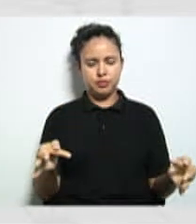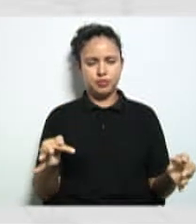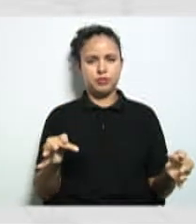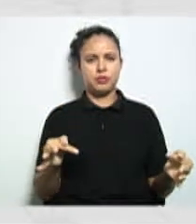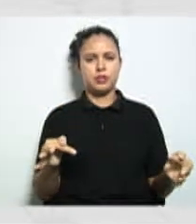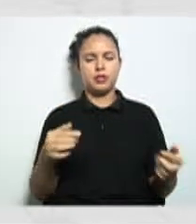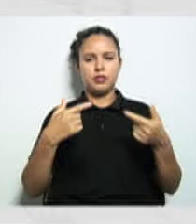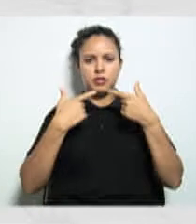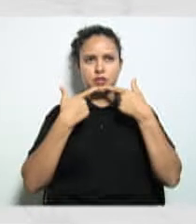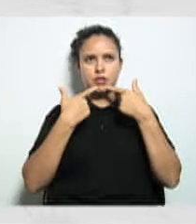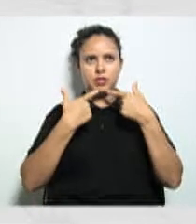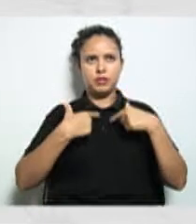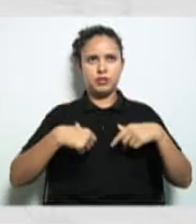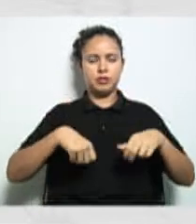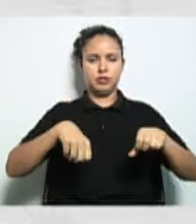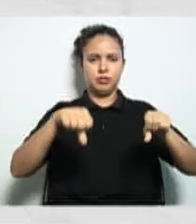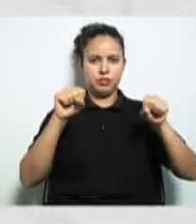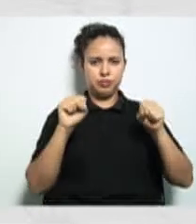concisão,